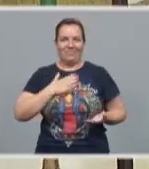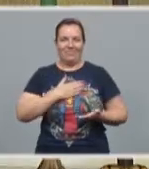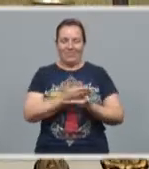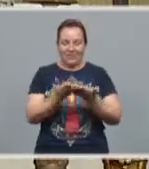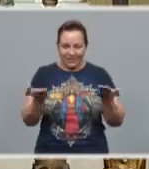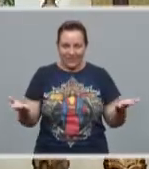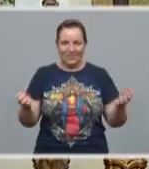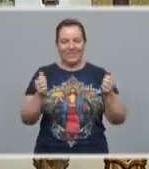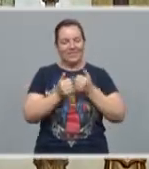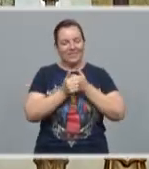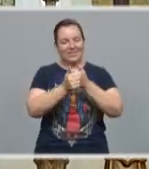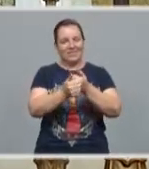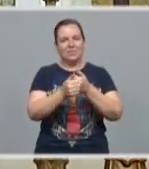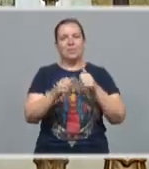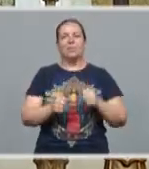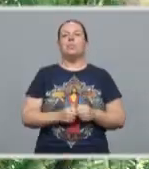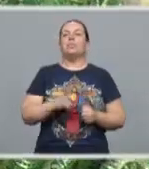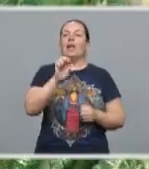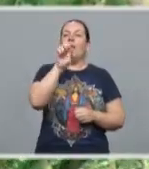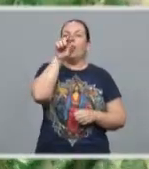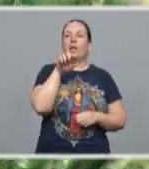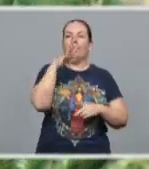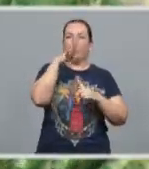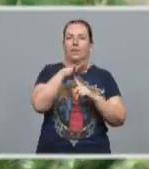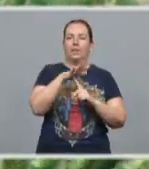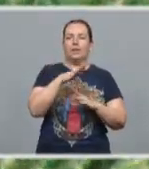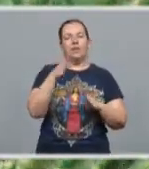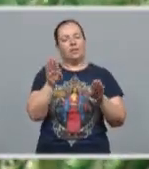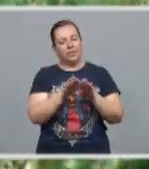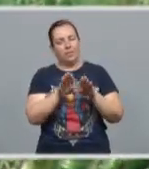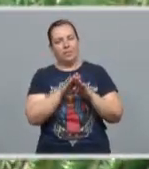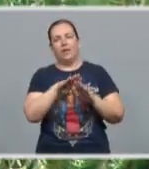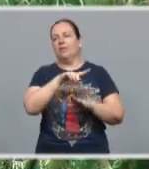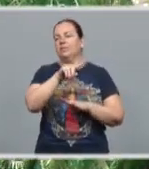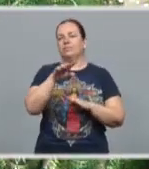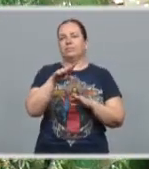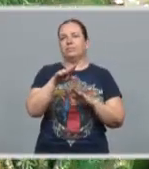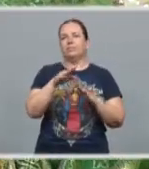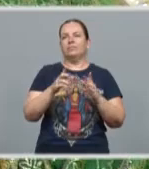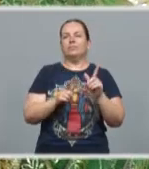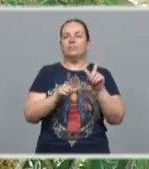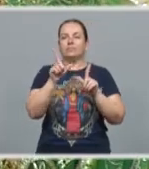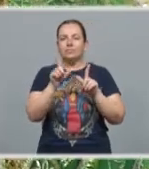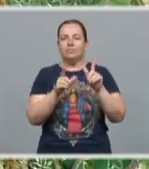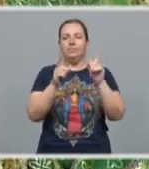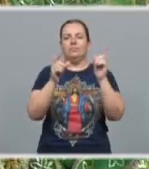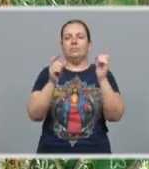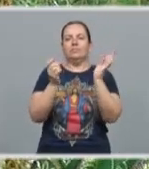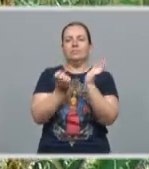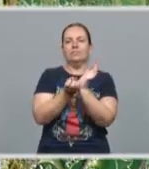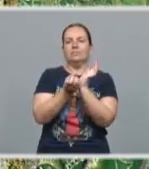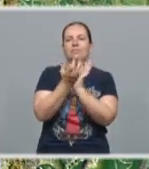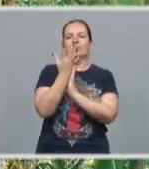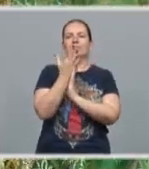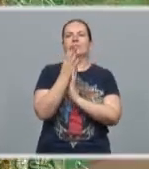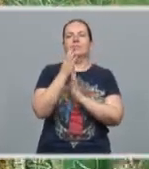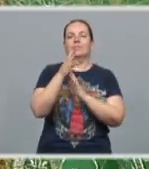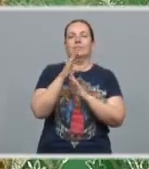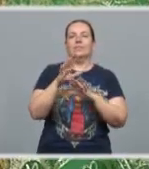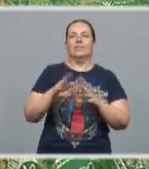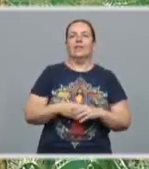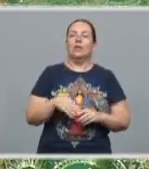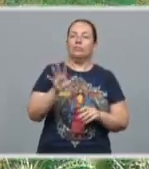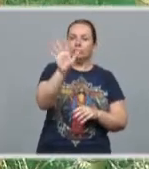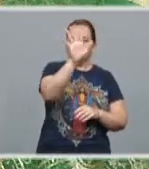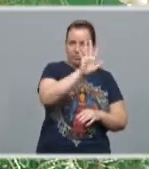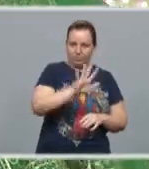Estão acompanhando pela E-Paraná e a partir da E-Paraná a TV Evangelizar, a Rede Evangelizar de